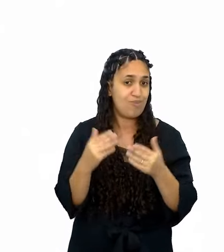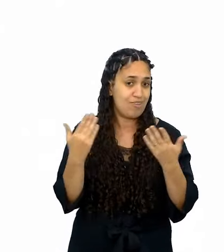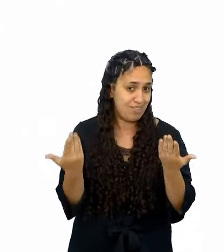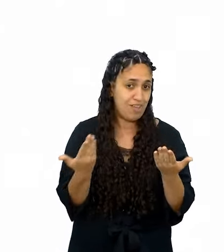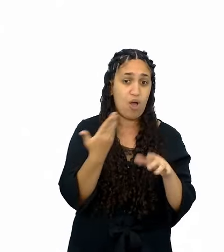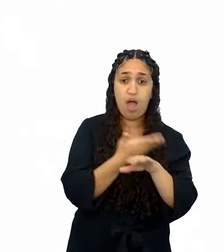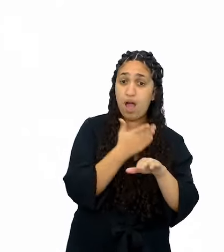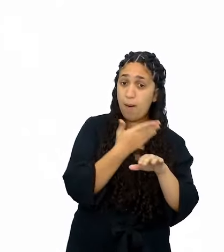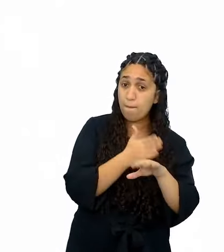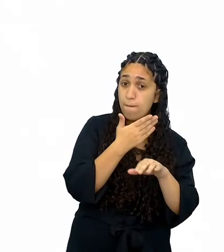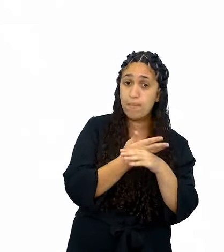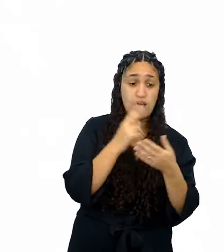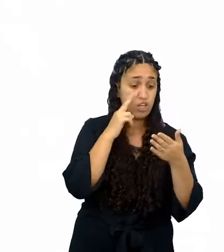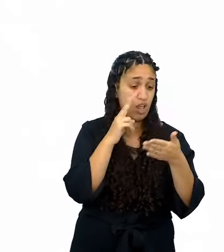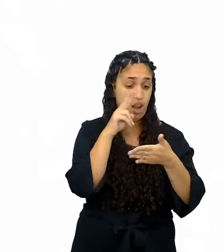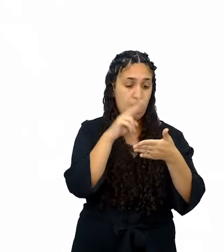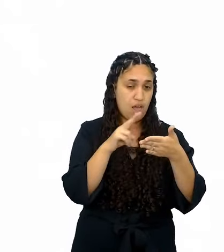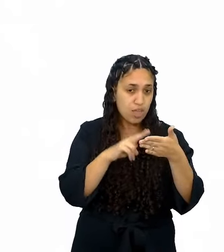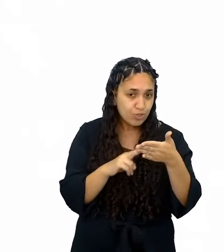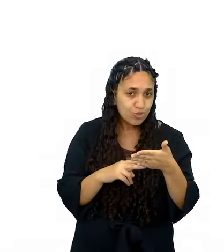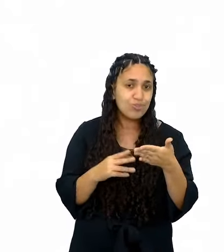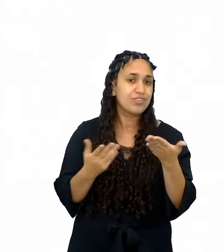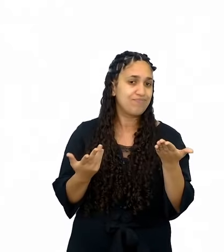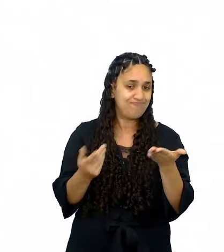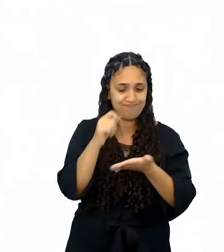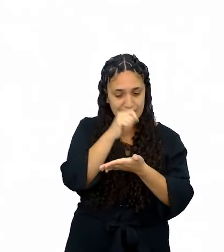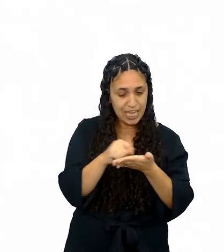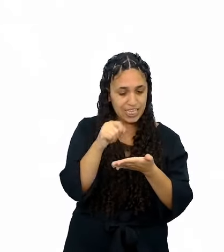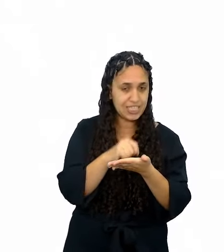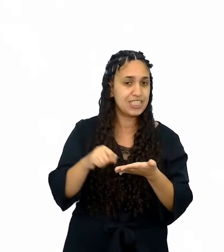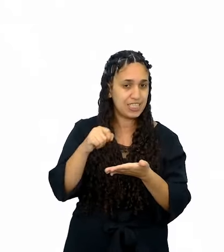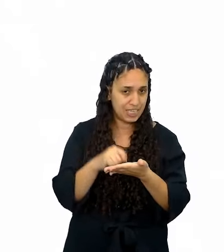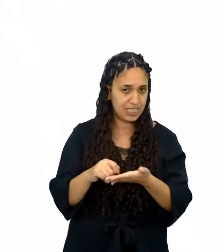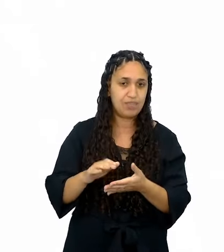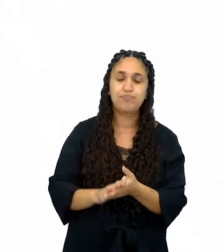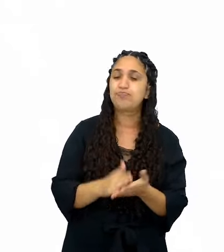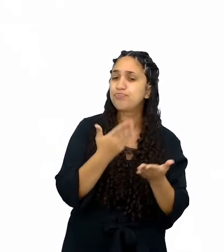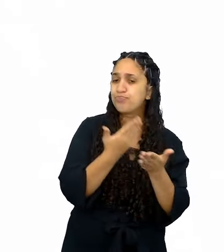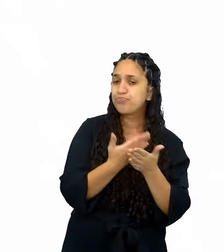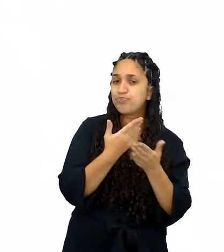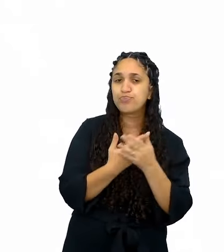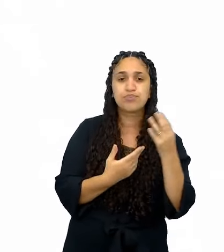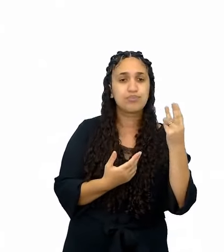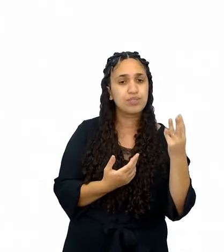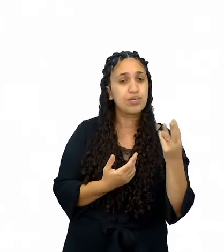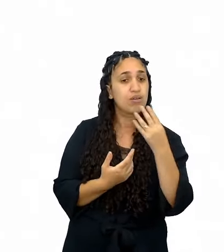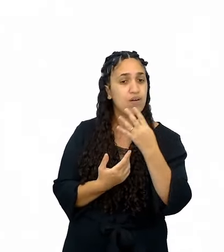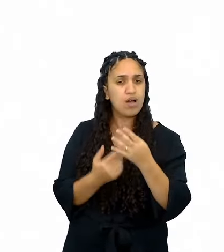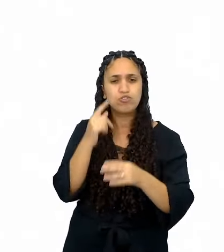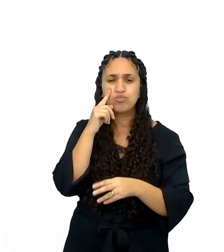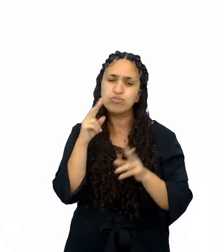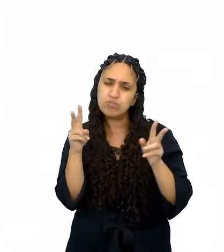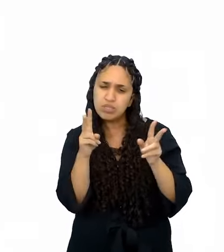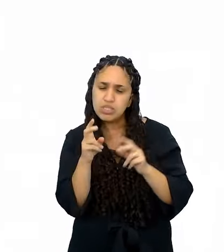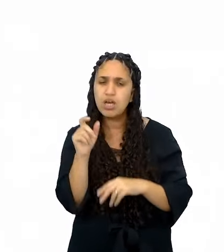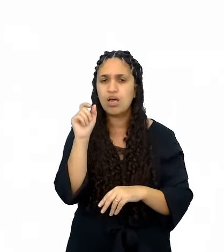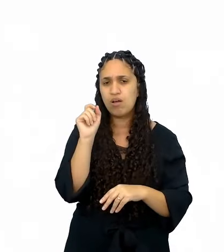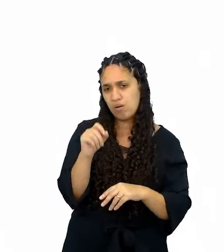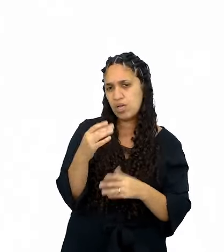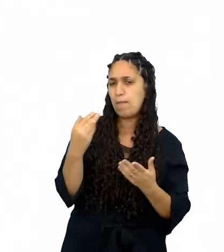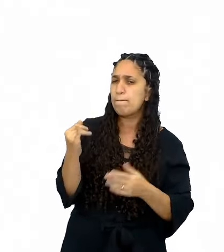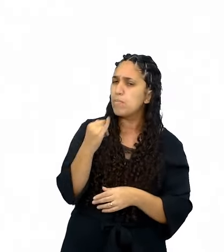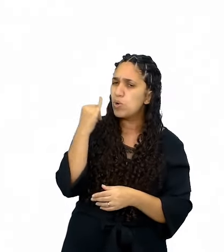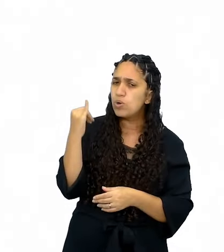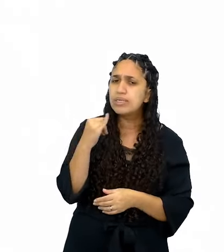vemos a importância das atividades propostas favorecerem esse conjunto de habilidades que,